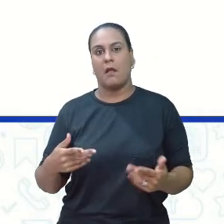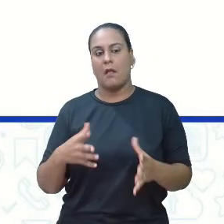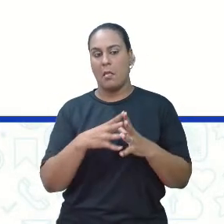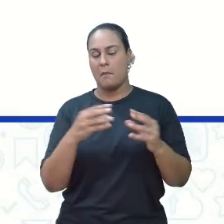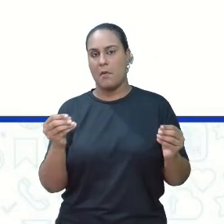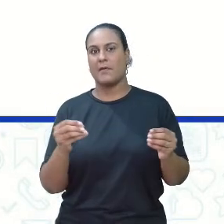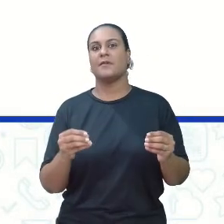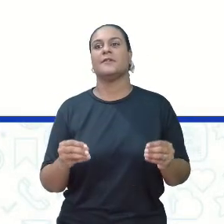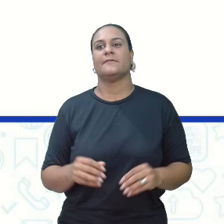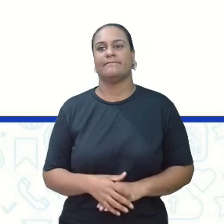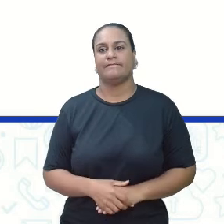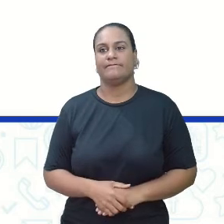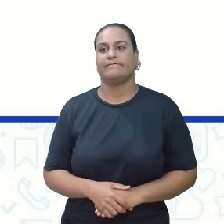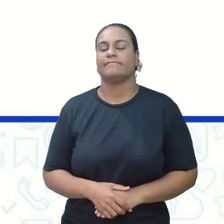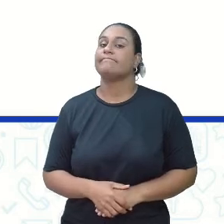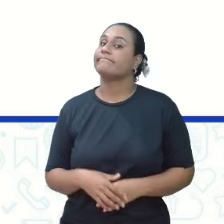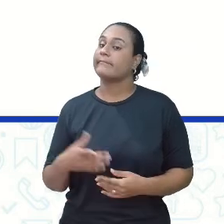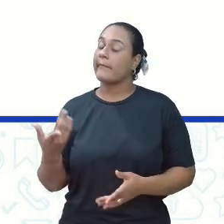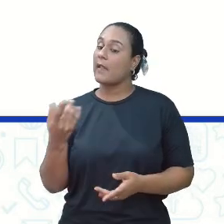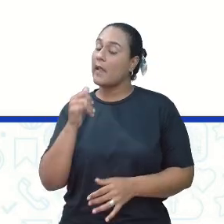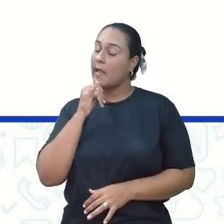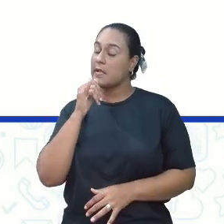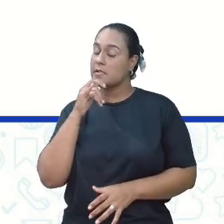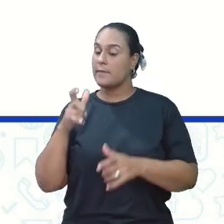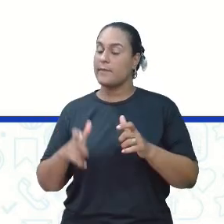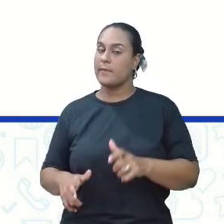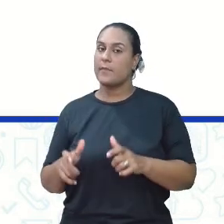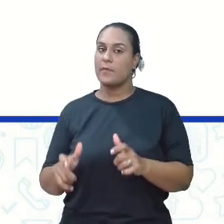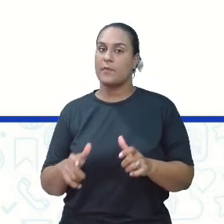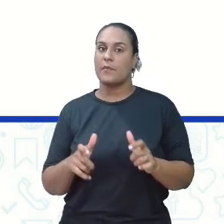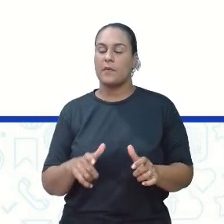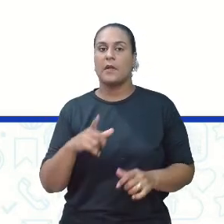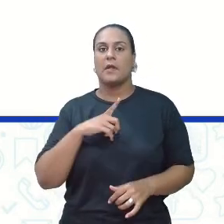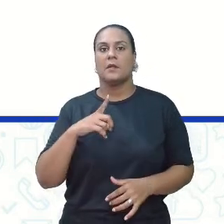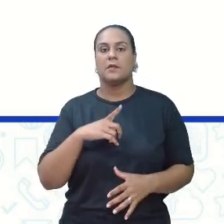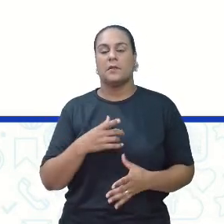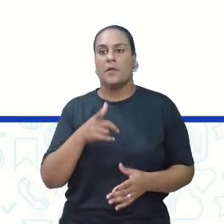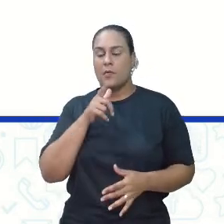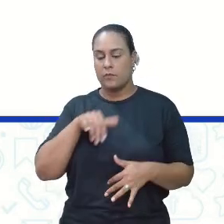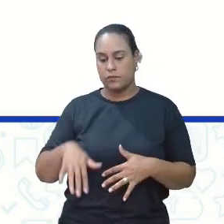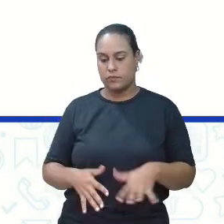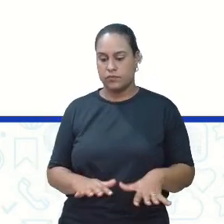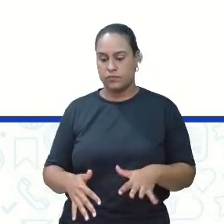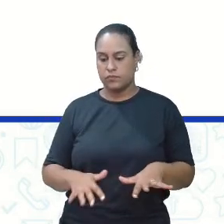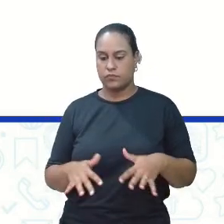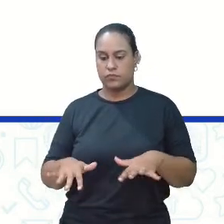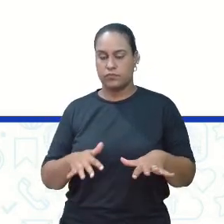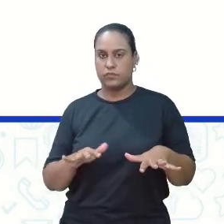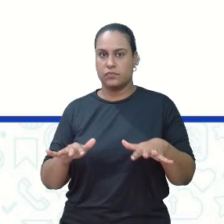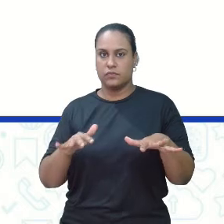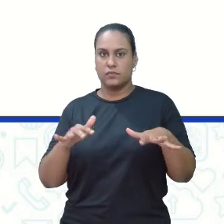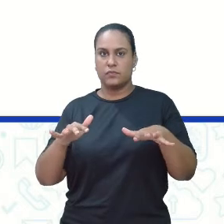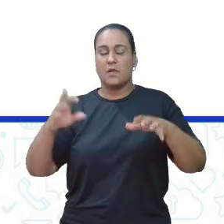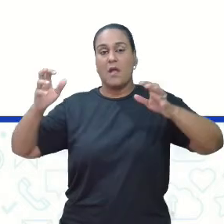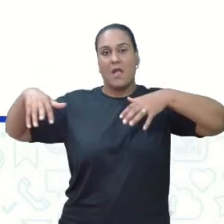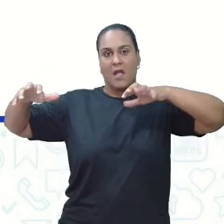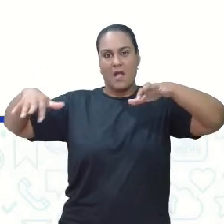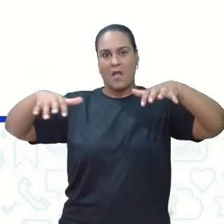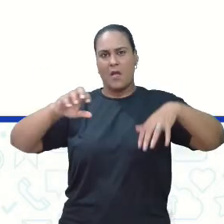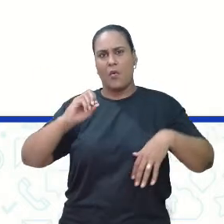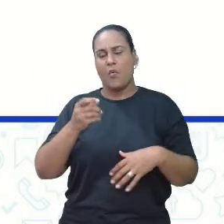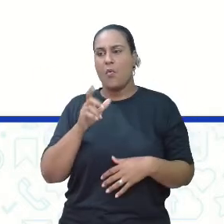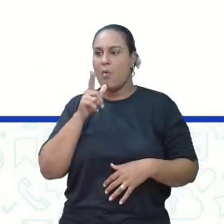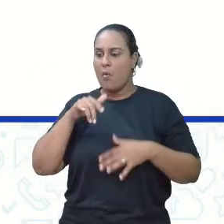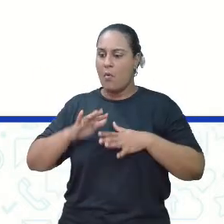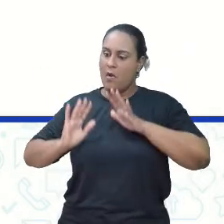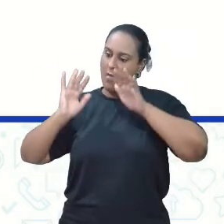de doenças, por exemplo, em lugares onde tem grandes inundações, tempestades ou tsunamis,